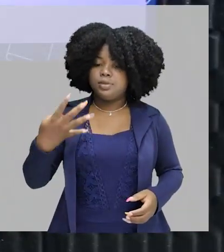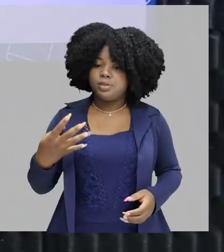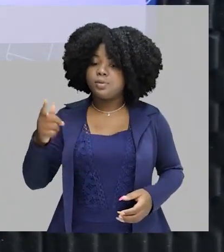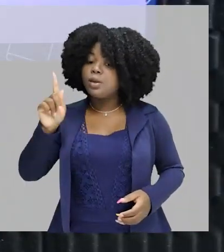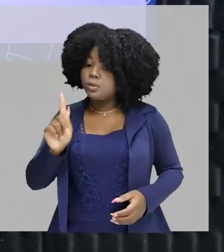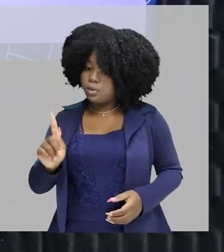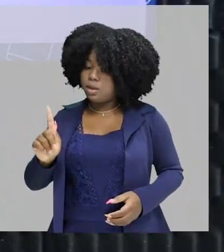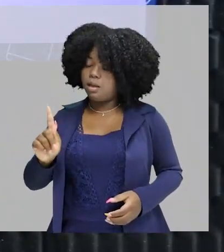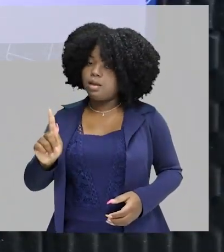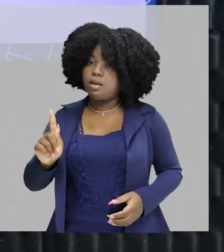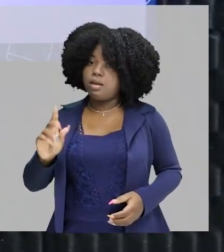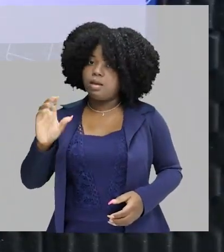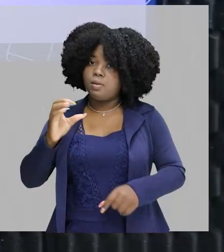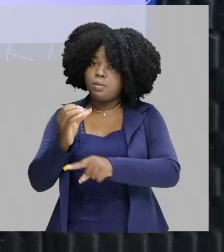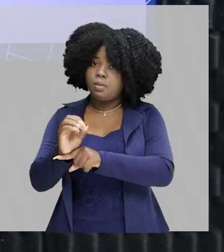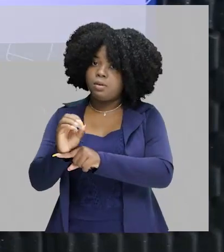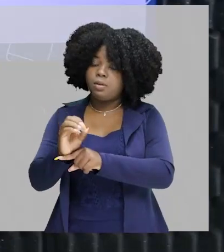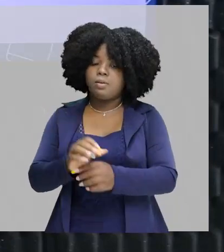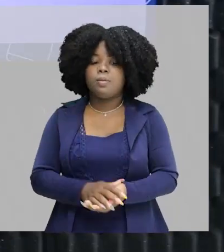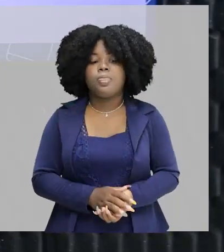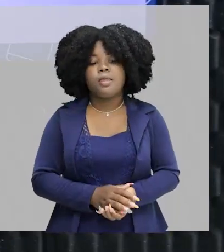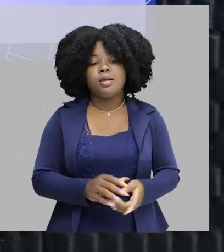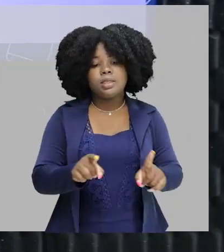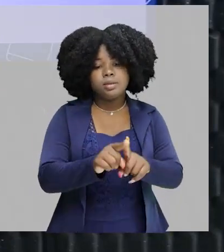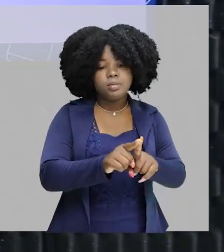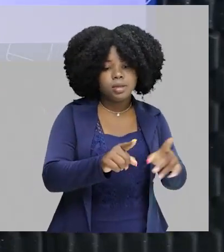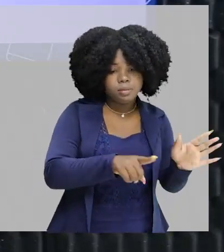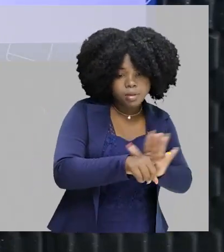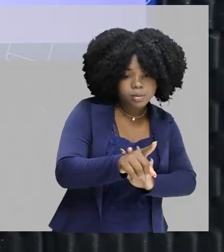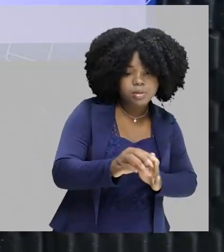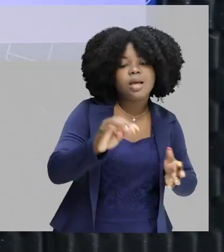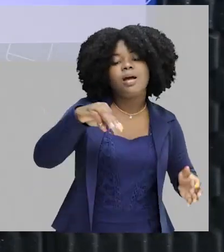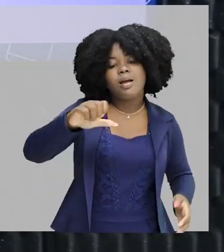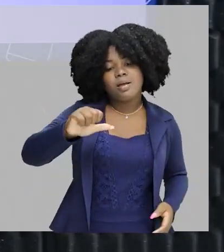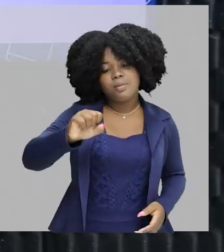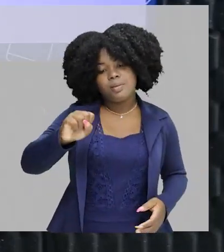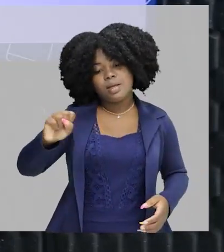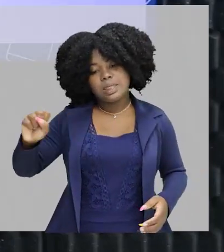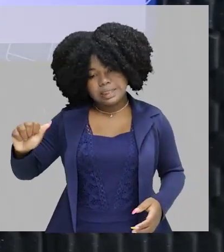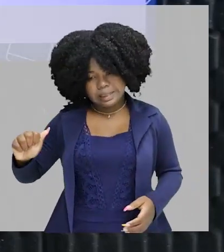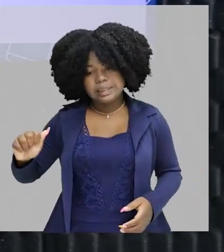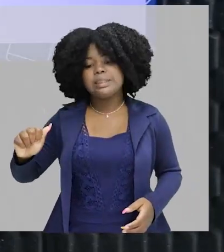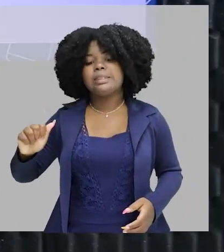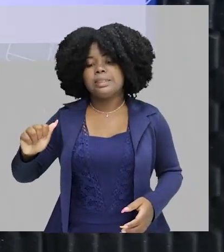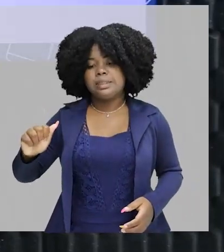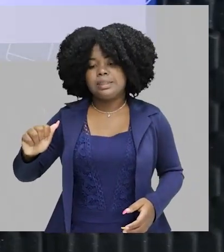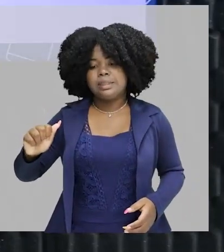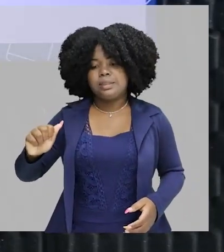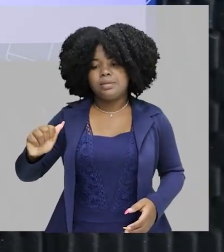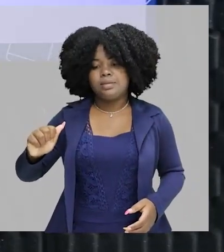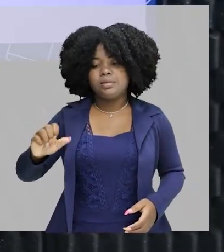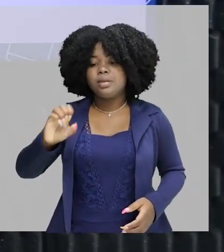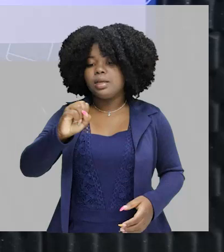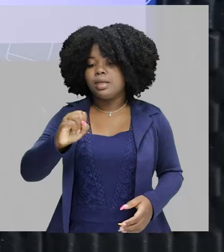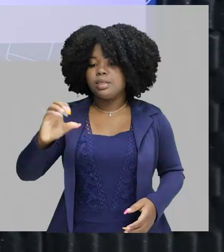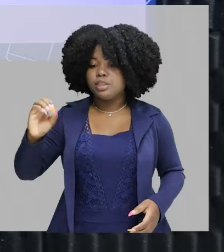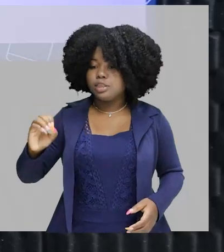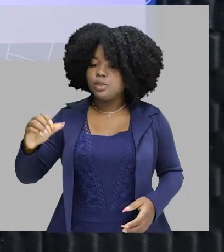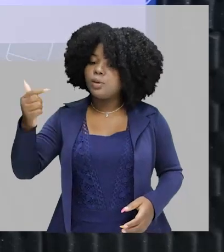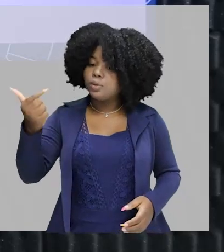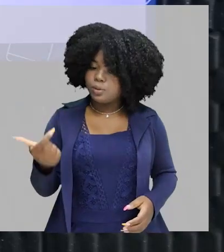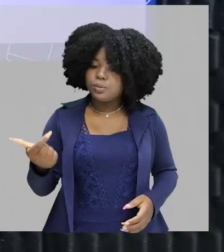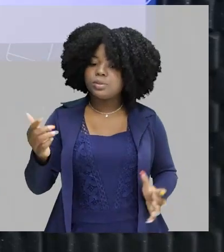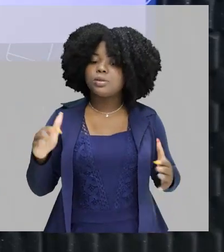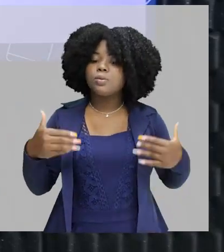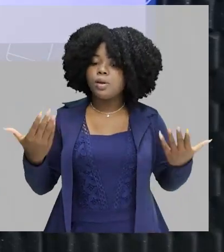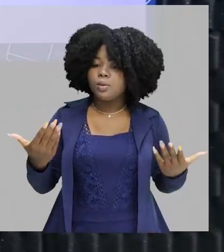de oxigênio. É pedida a massa do anidrido sulfuroso, né, do SO2,